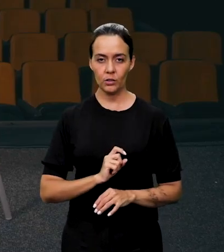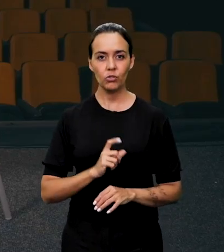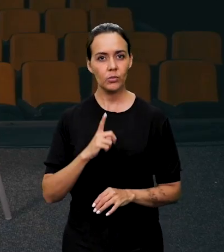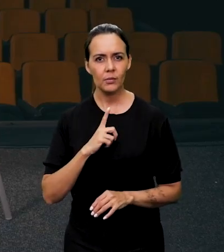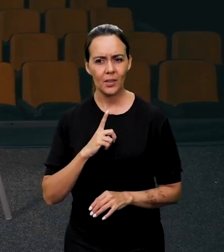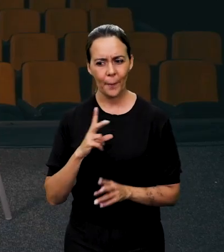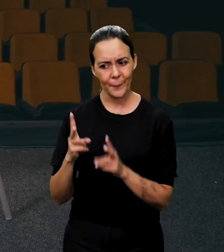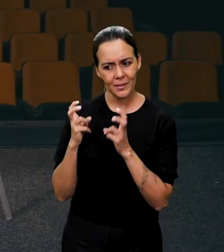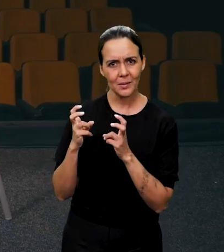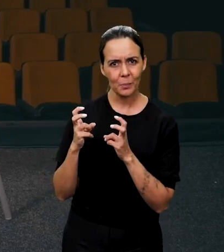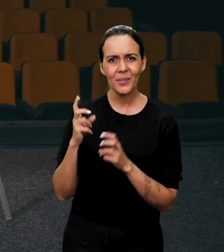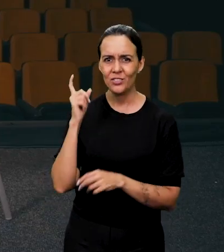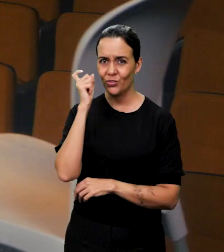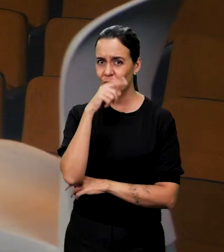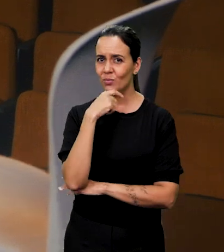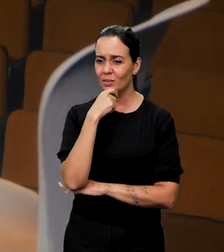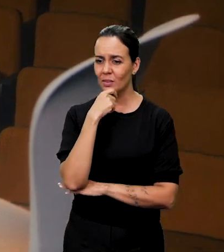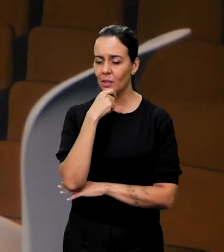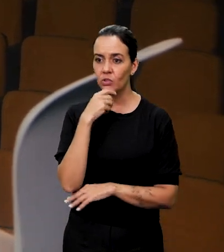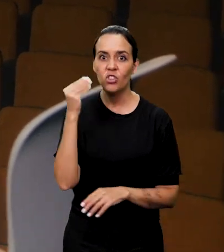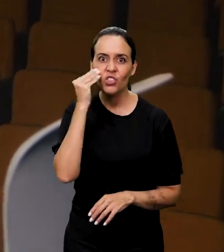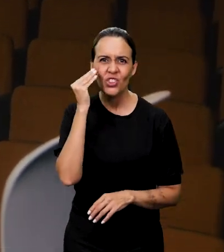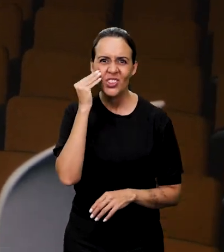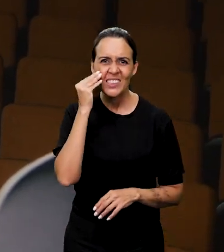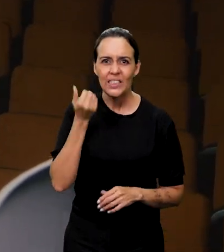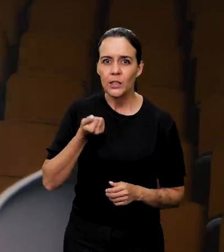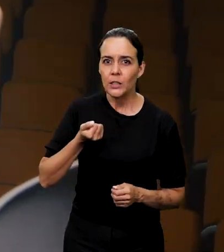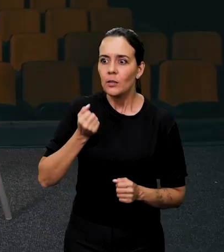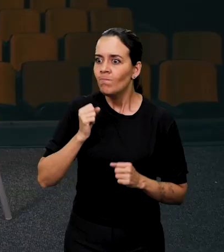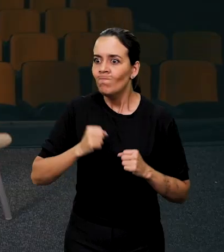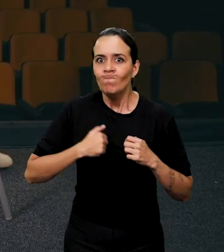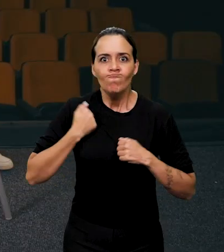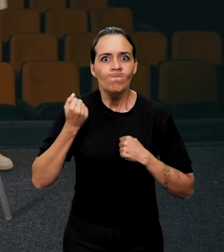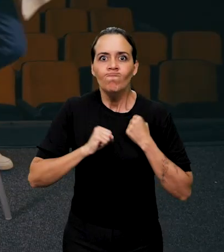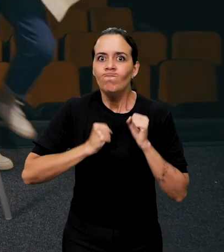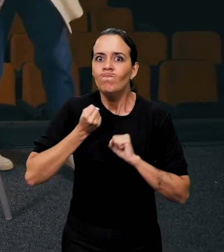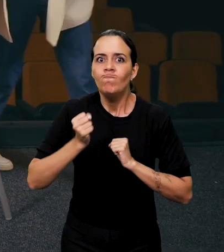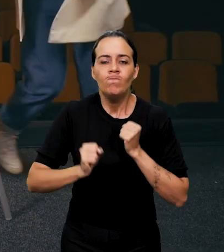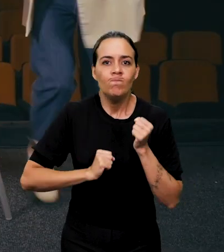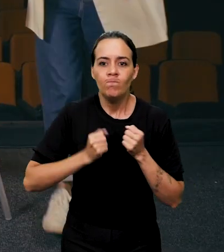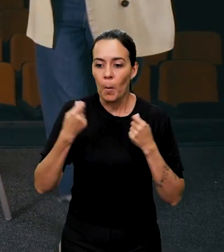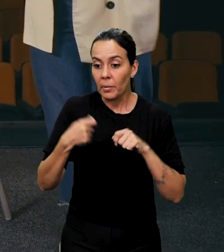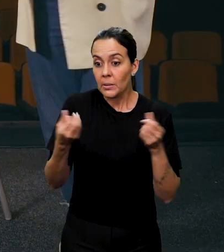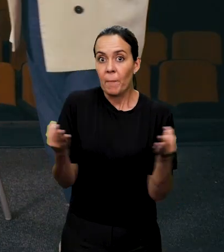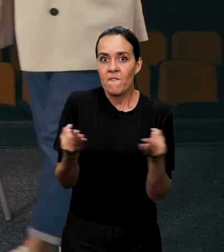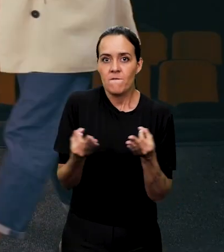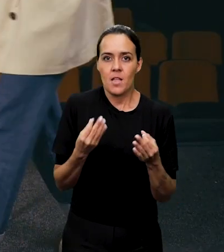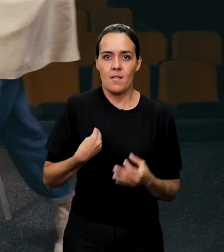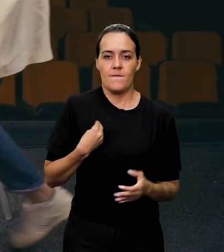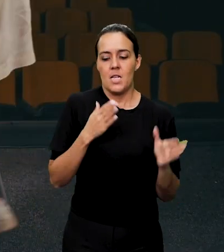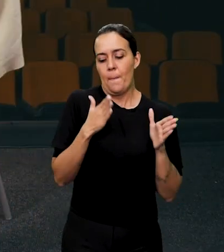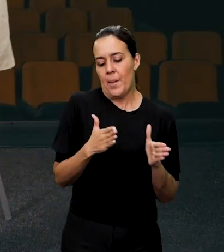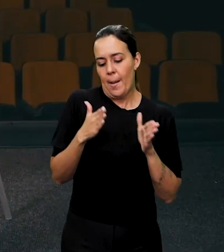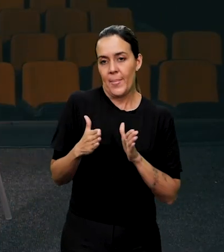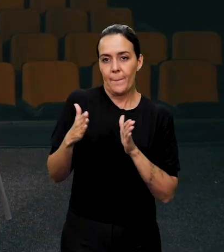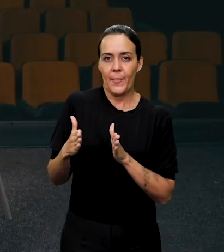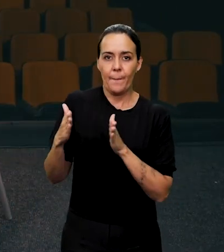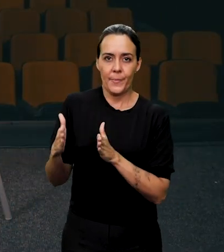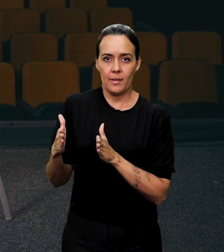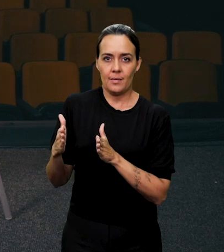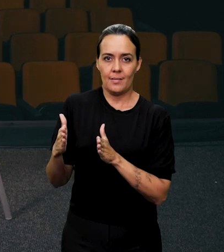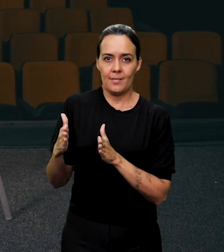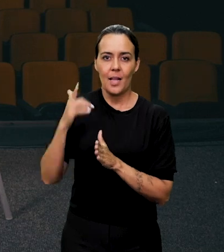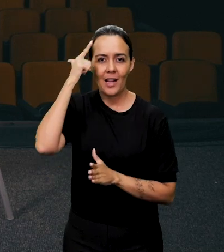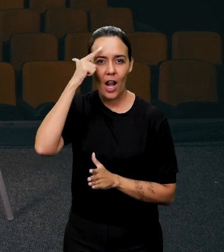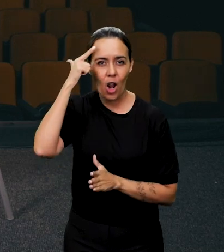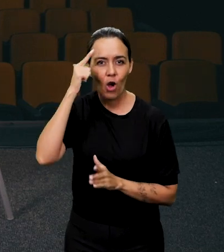extraordinário no simples, nós tentamos desesperadamente que a nossa vida seja submetida Juliano e Marina vão ao palco. na lógica